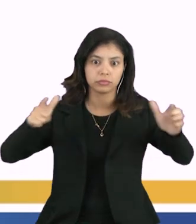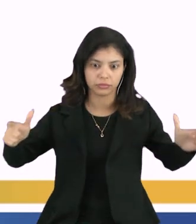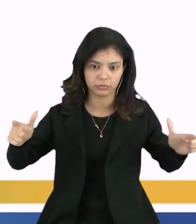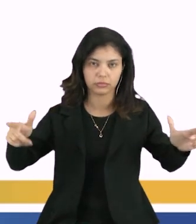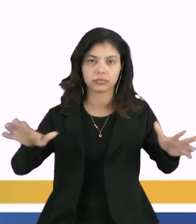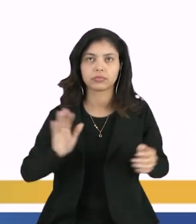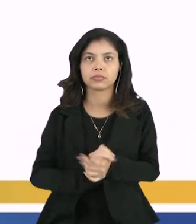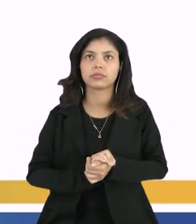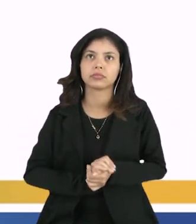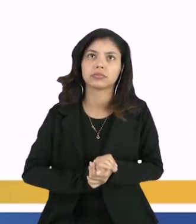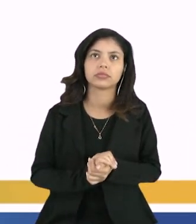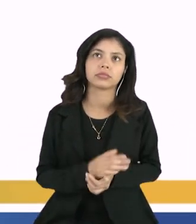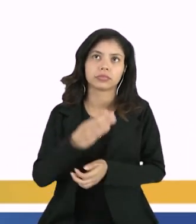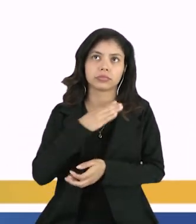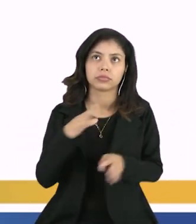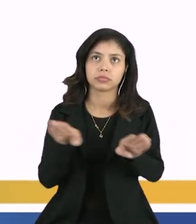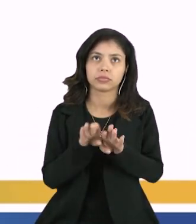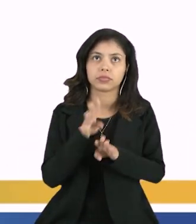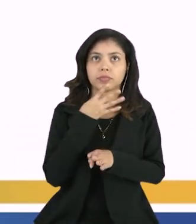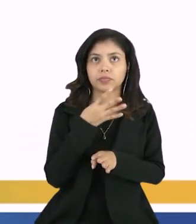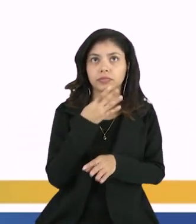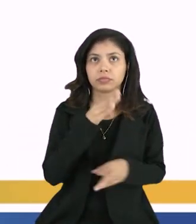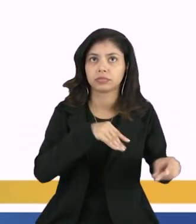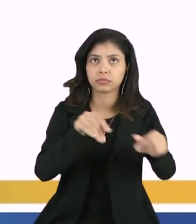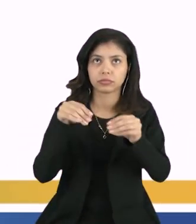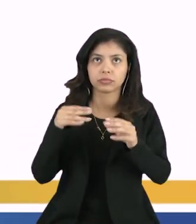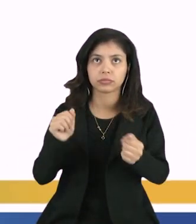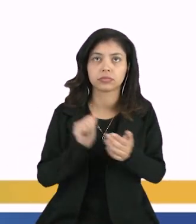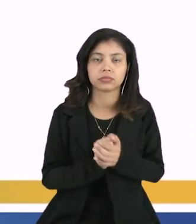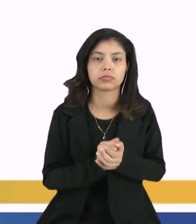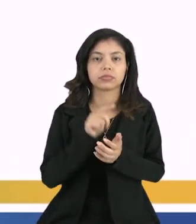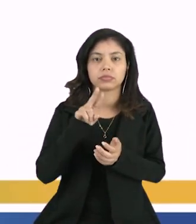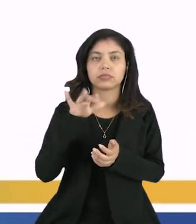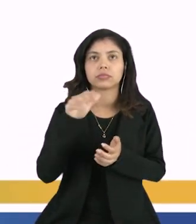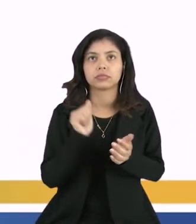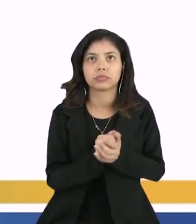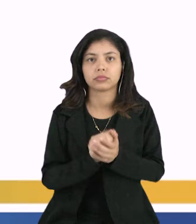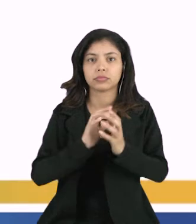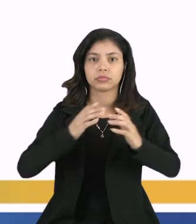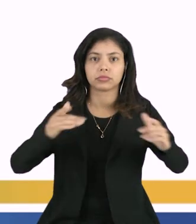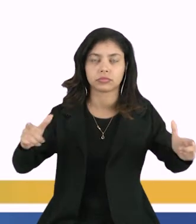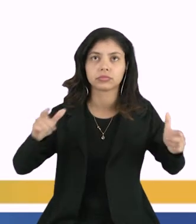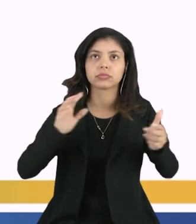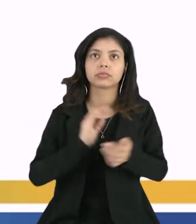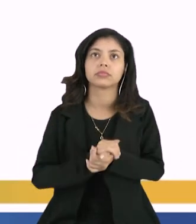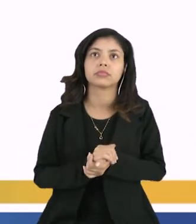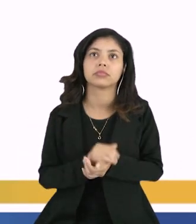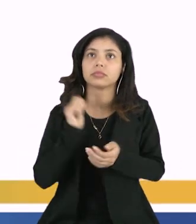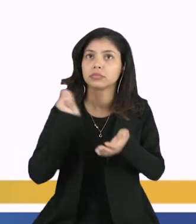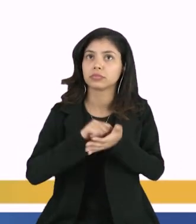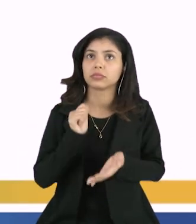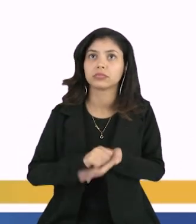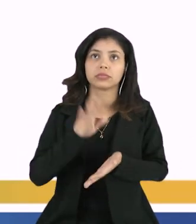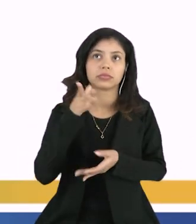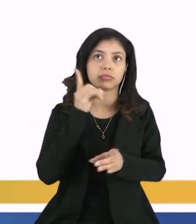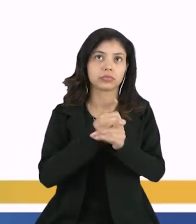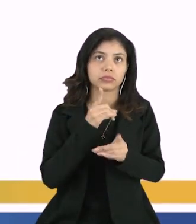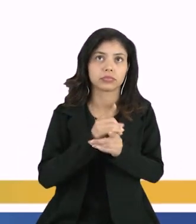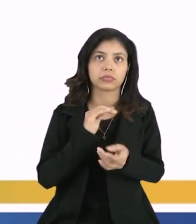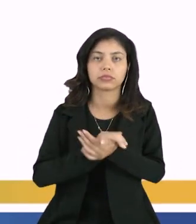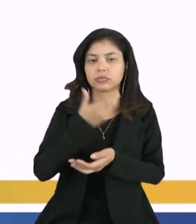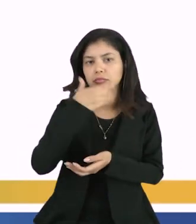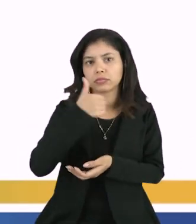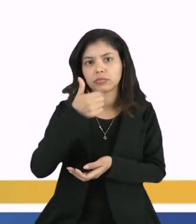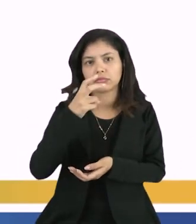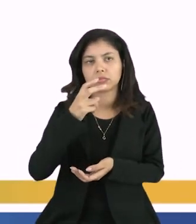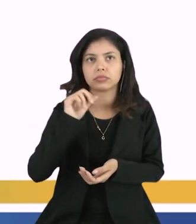abacaxis gigantes. A cidade também é conhecida como Terra do Abacaxi Gigante. Registra que já foram encontrados